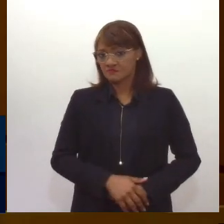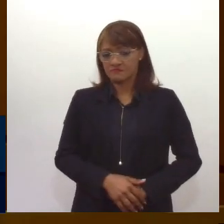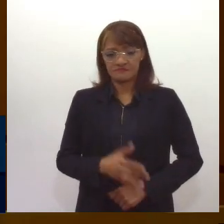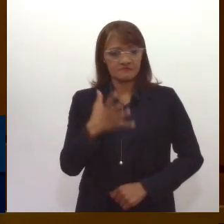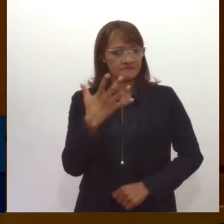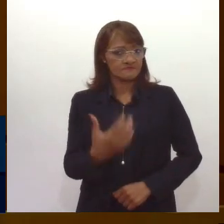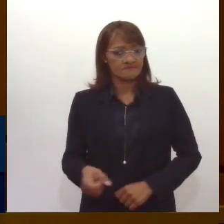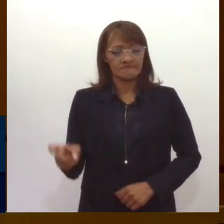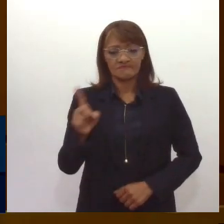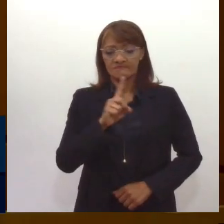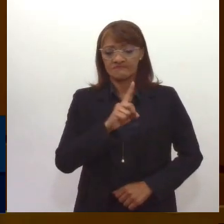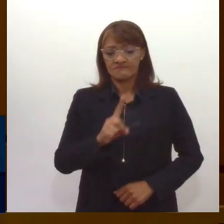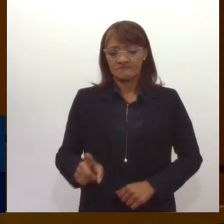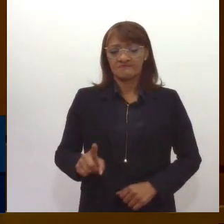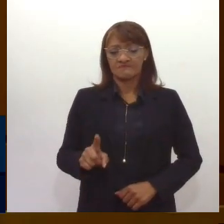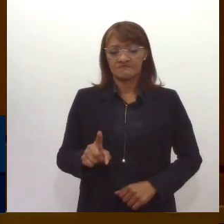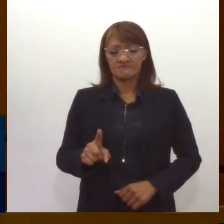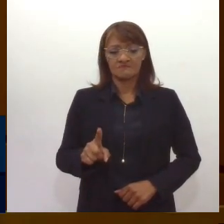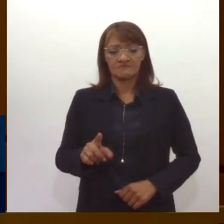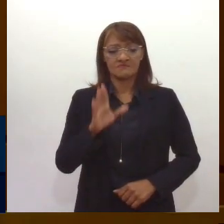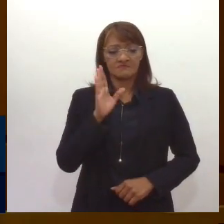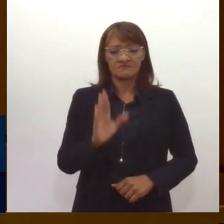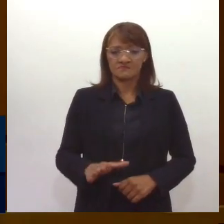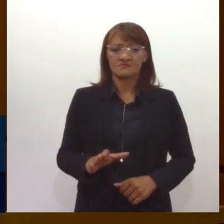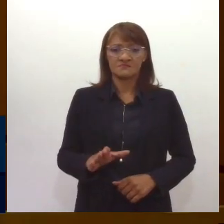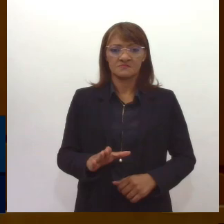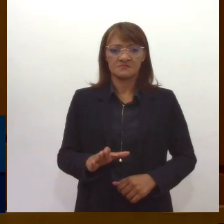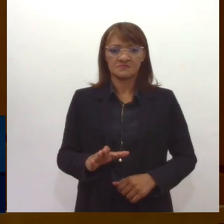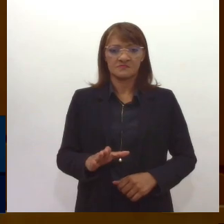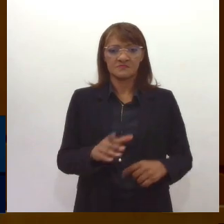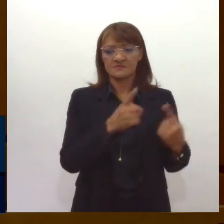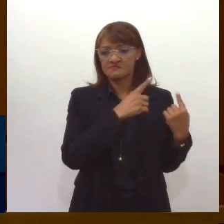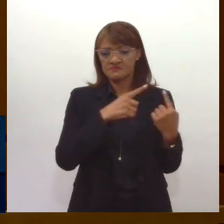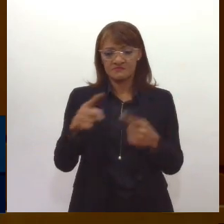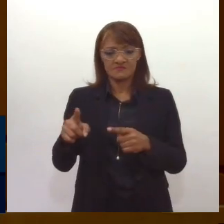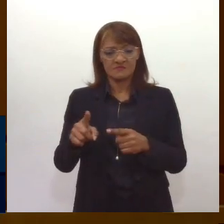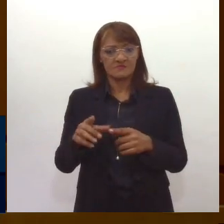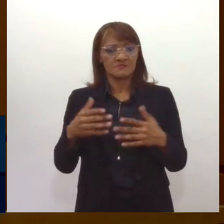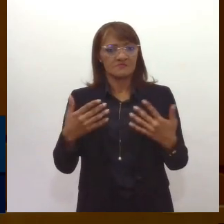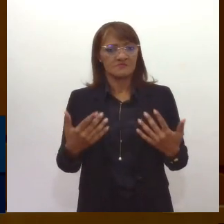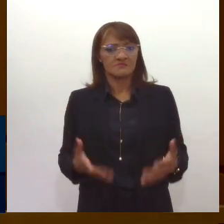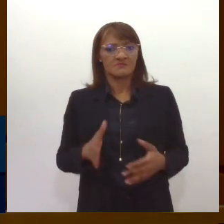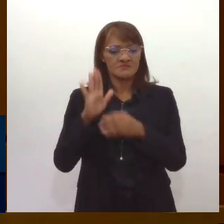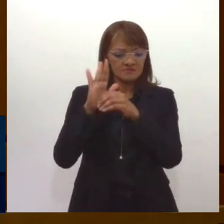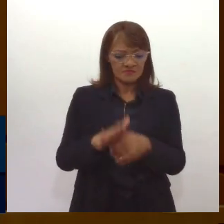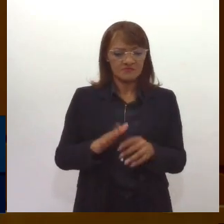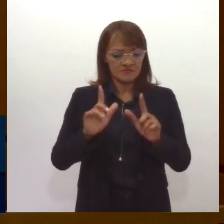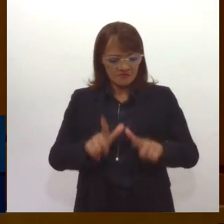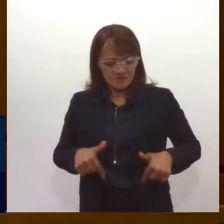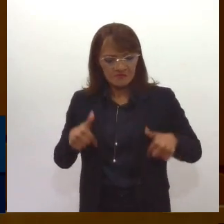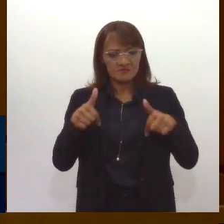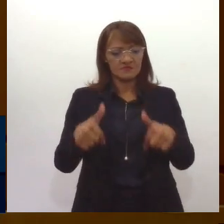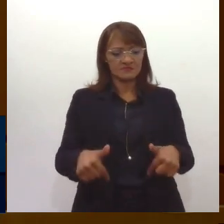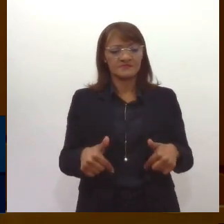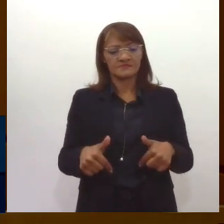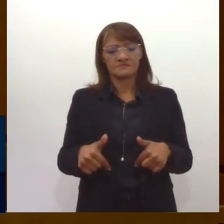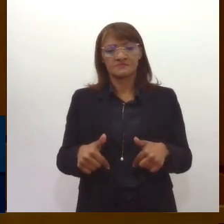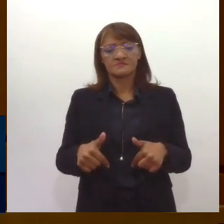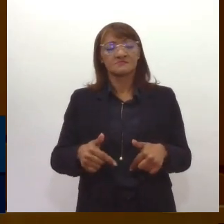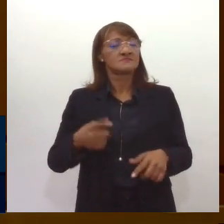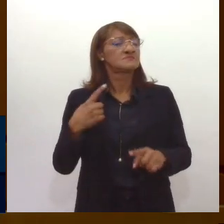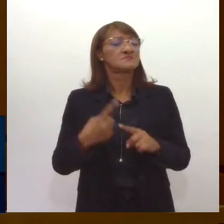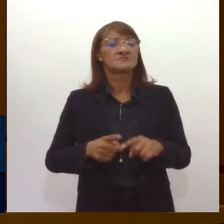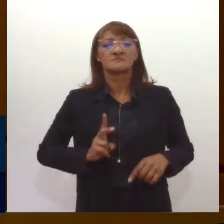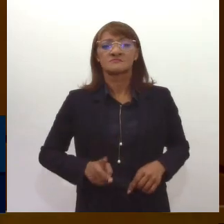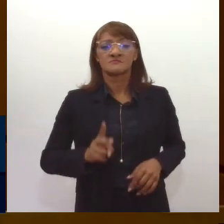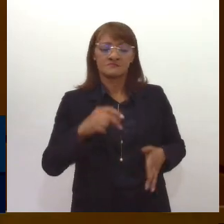criminalizar, marginalizar a luta política, porque sempre existiu, né, pessoas